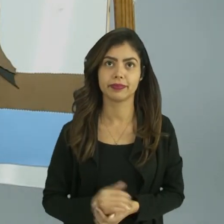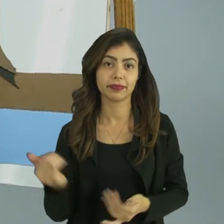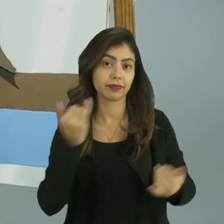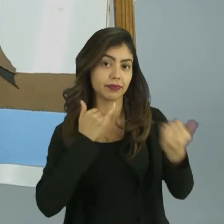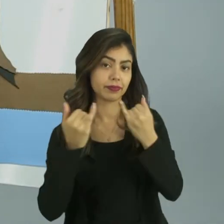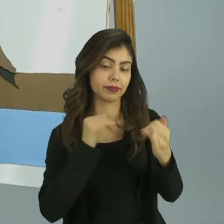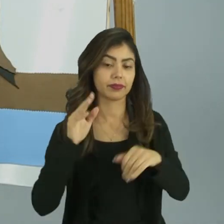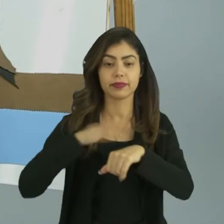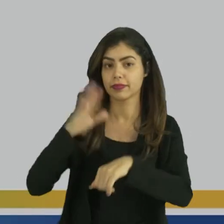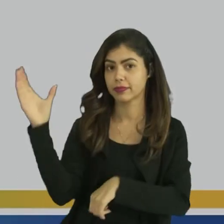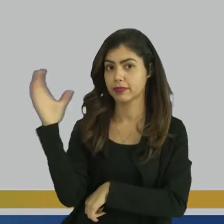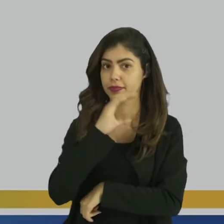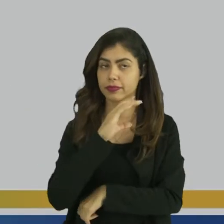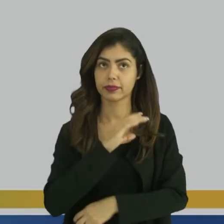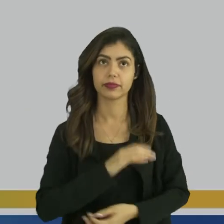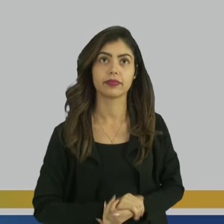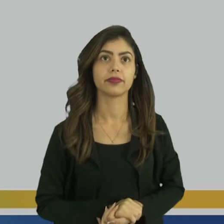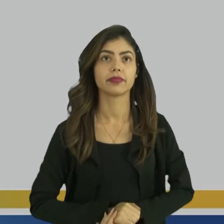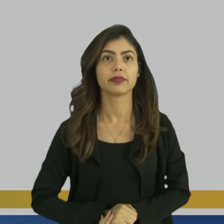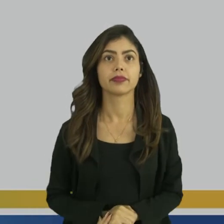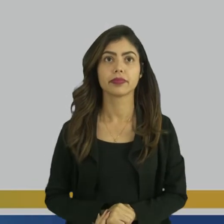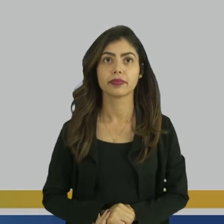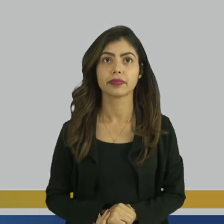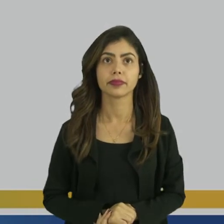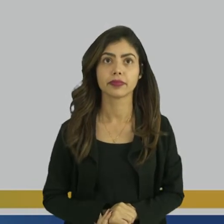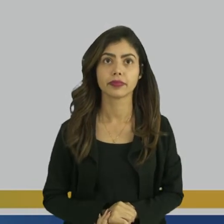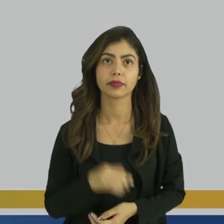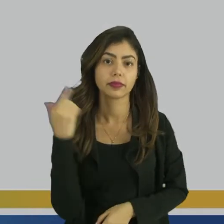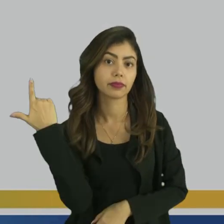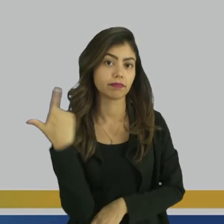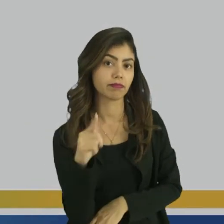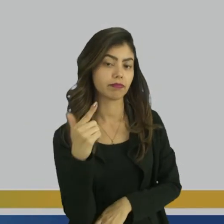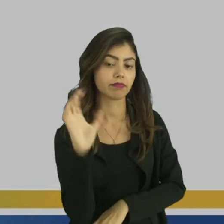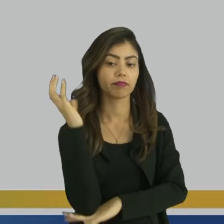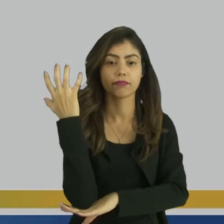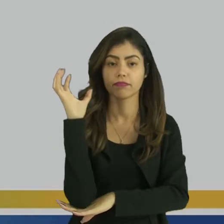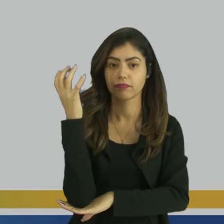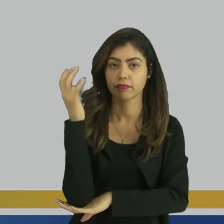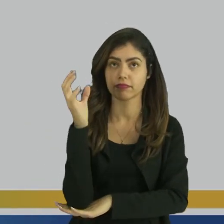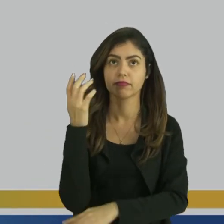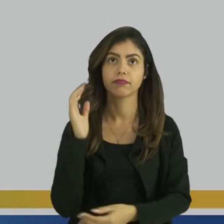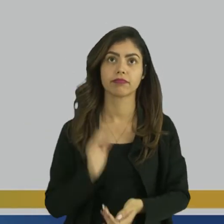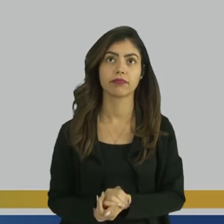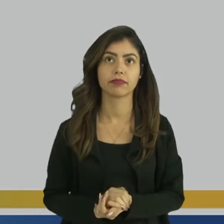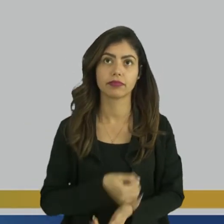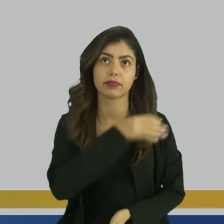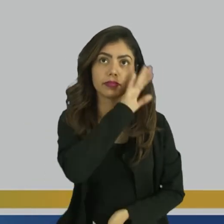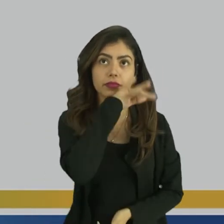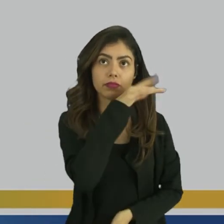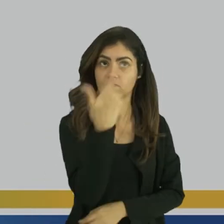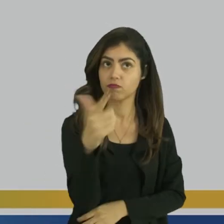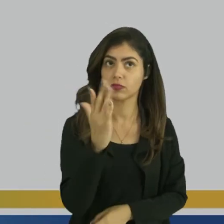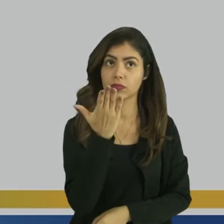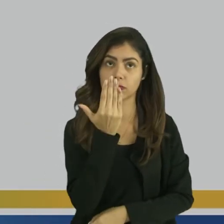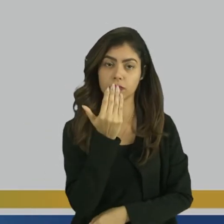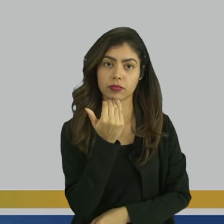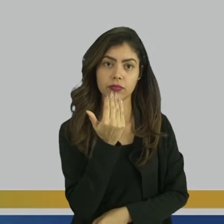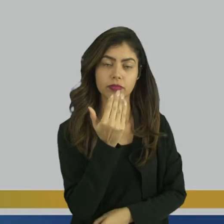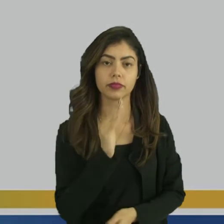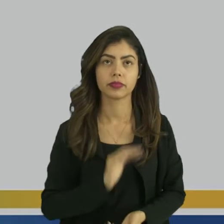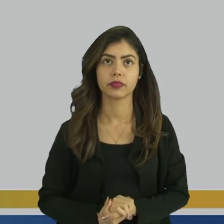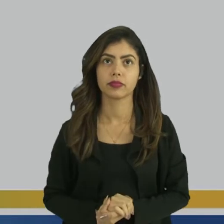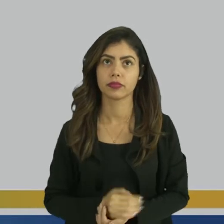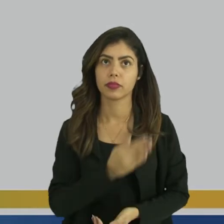bem rápido, tá? Vamos lá. Sem as plantas, os animais não teriam o que comer